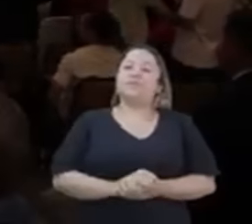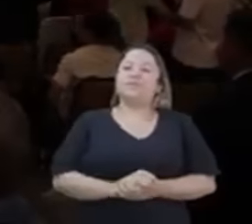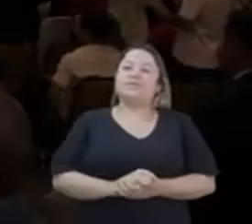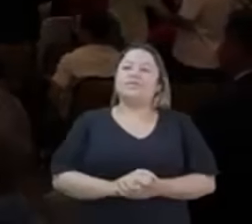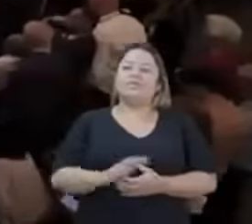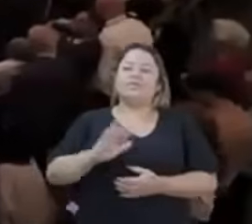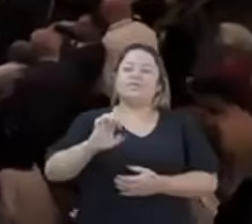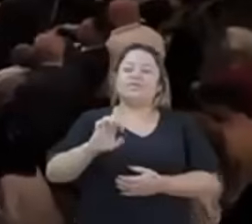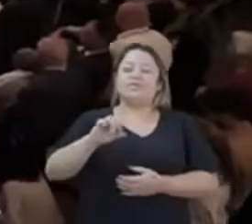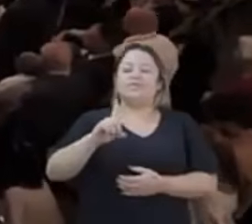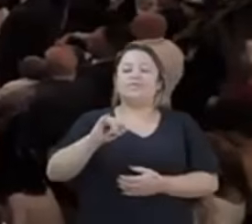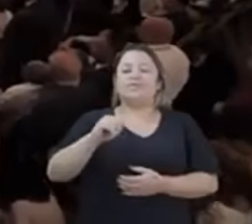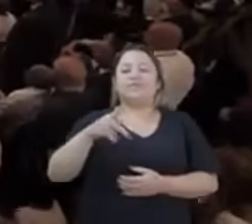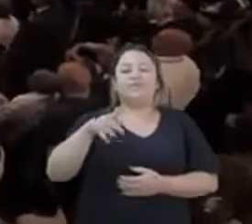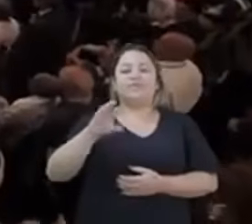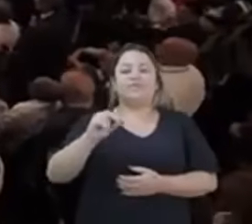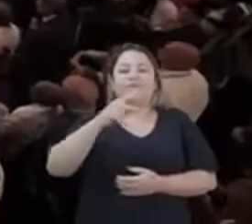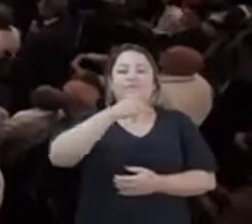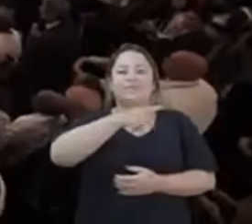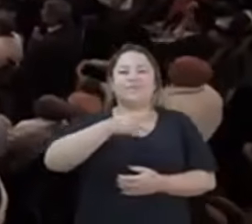Obrigado.